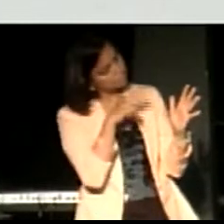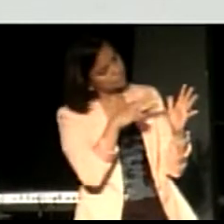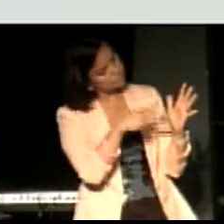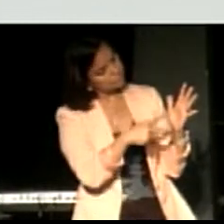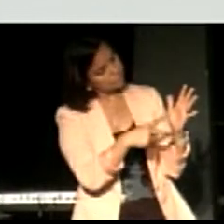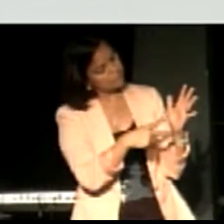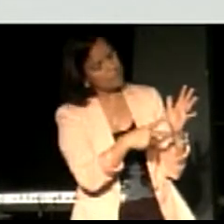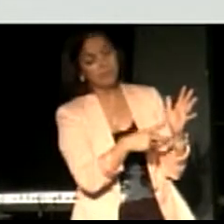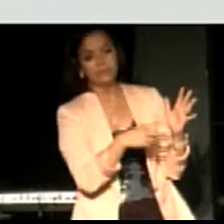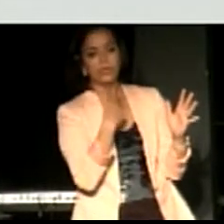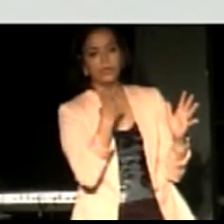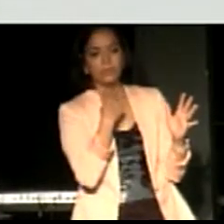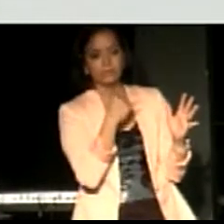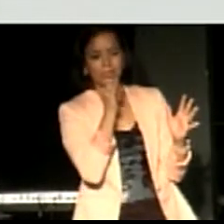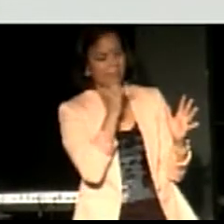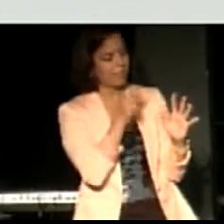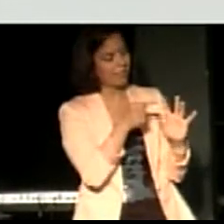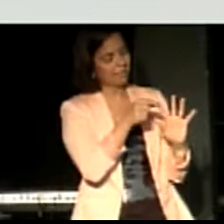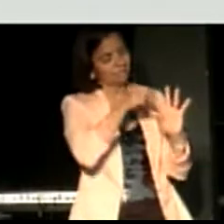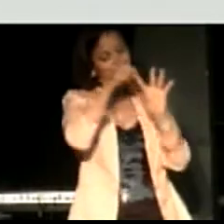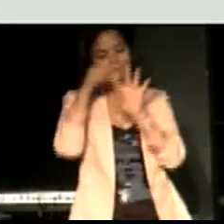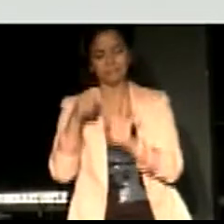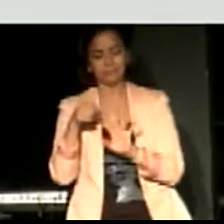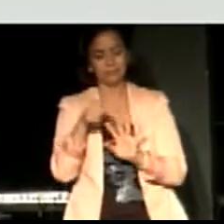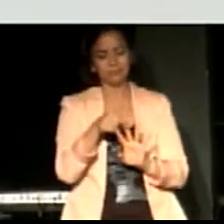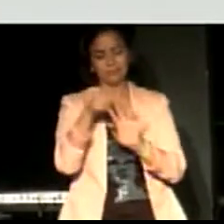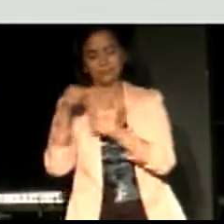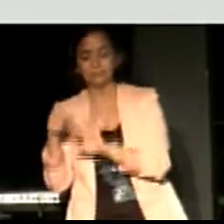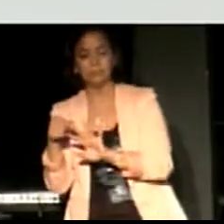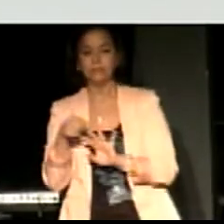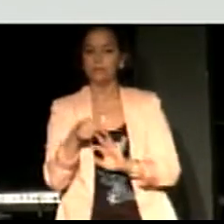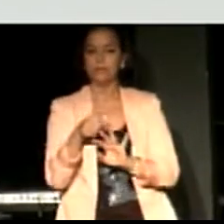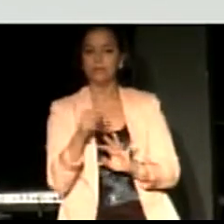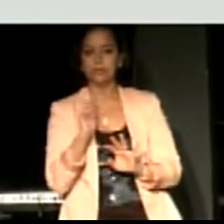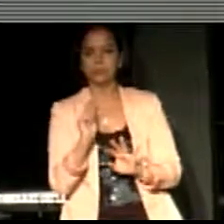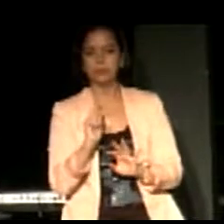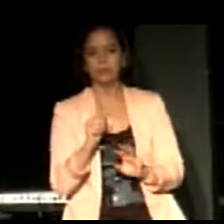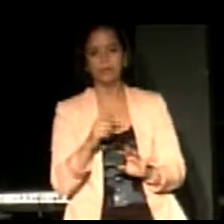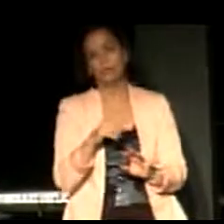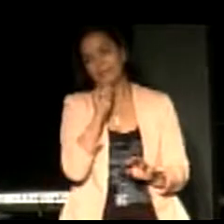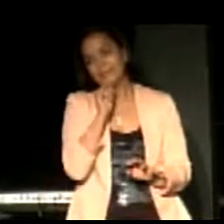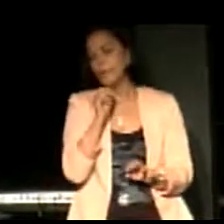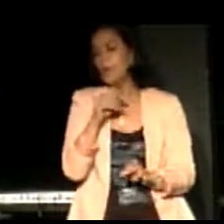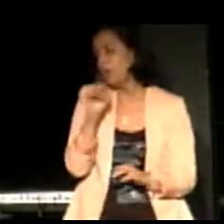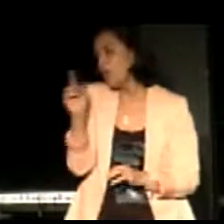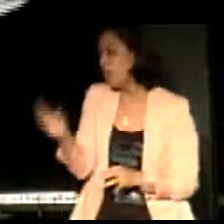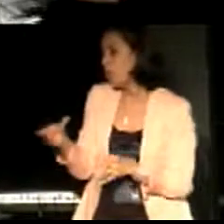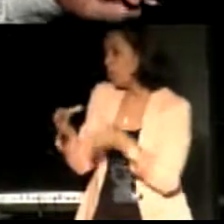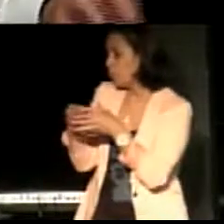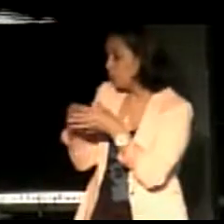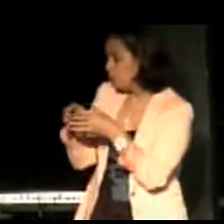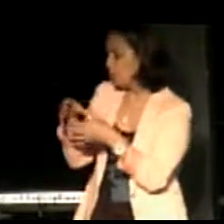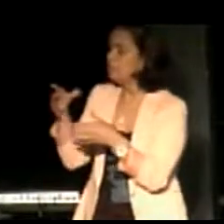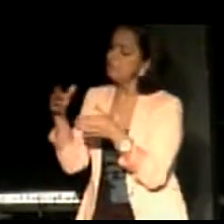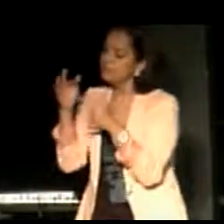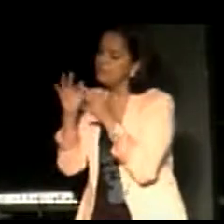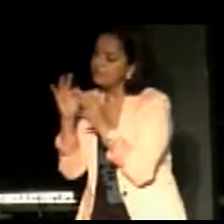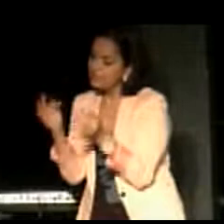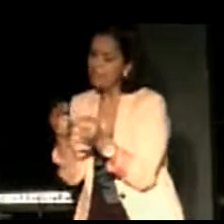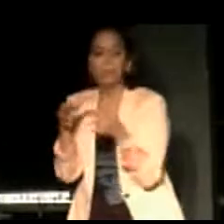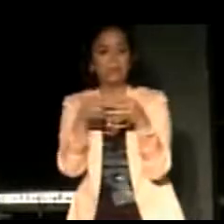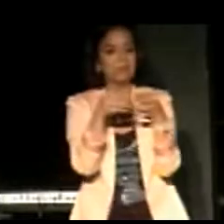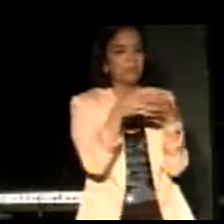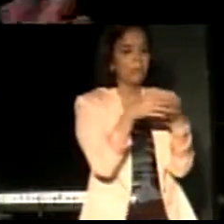forma isolada. O que, que eu quero dizer com isso? Alguns vão ser humildes, outros vão chorar e outros vão